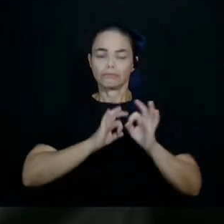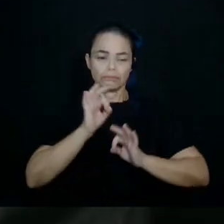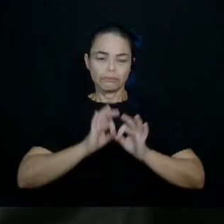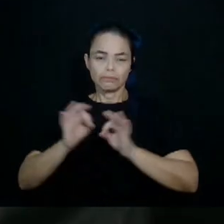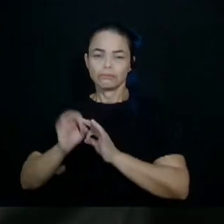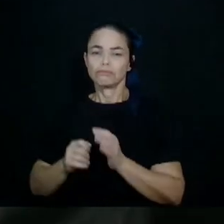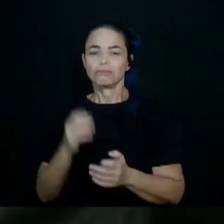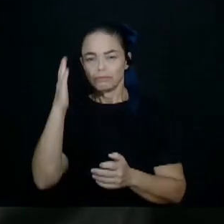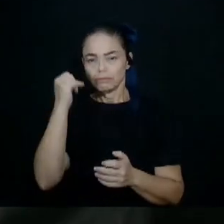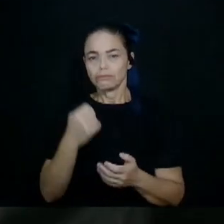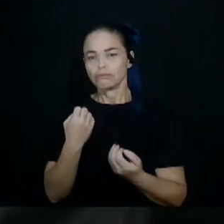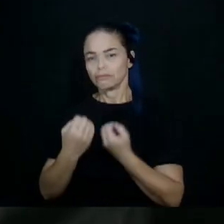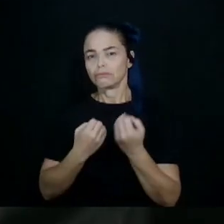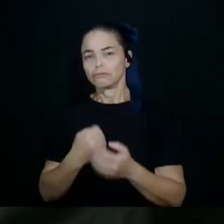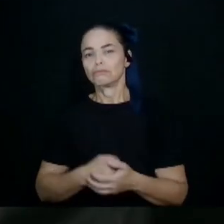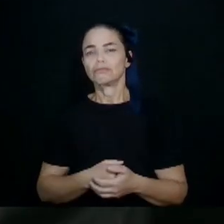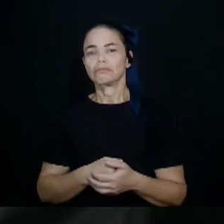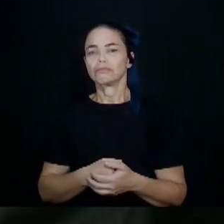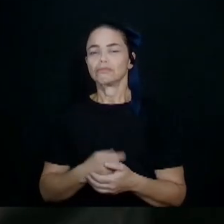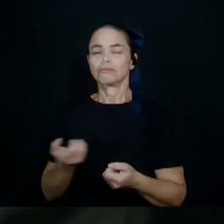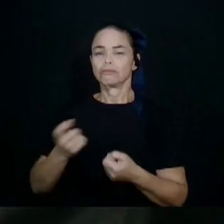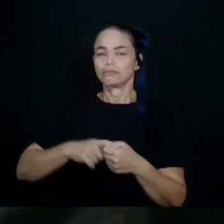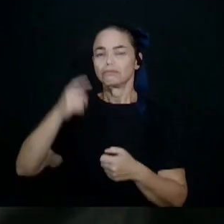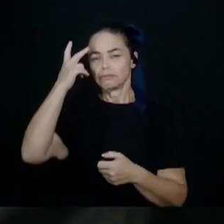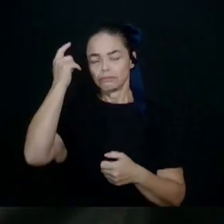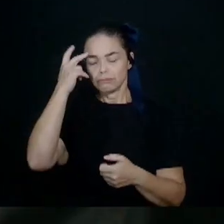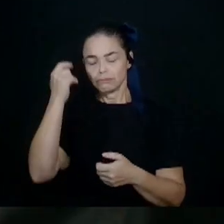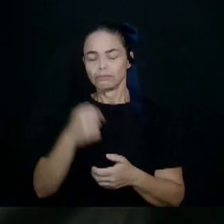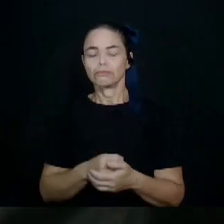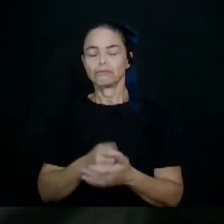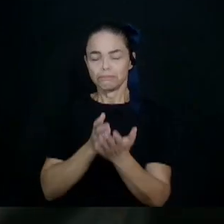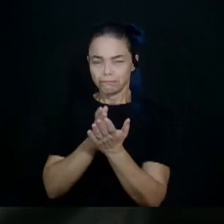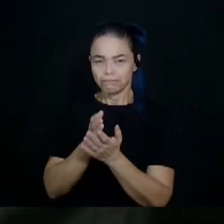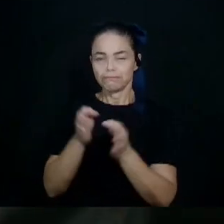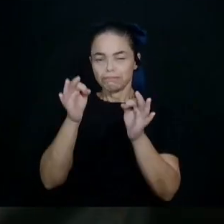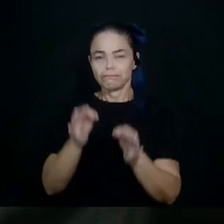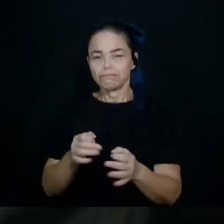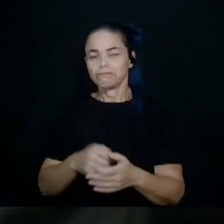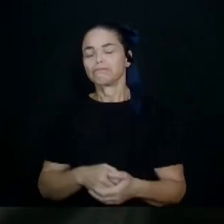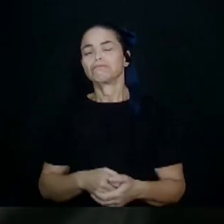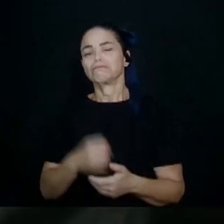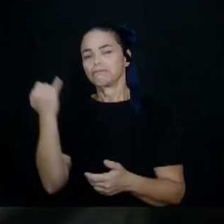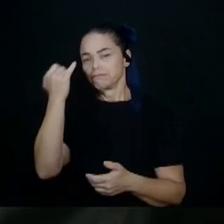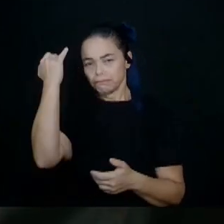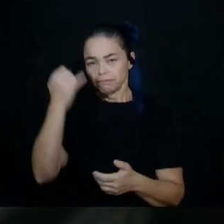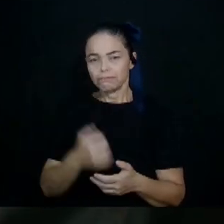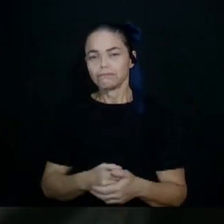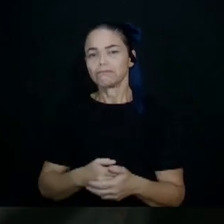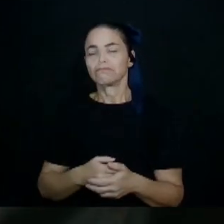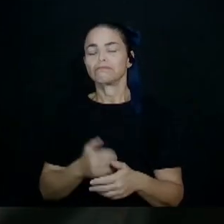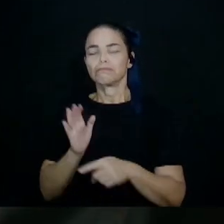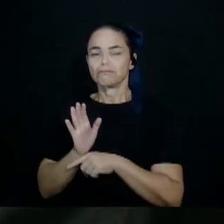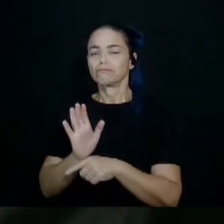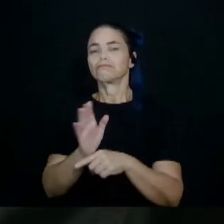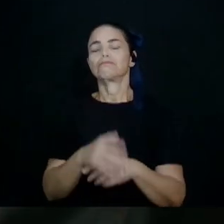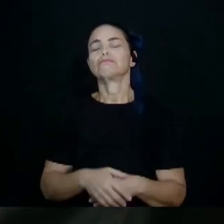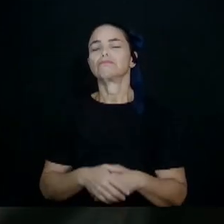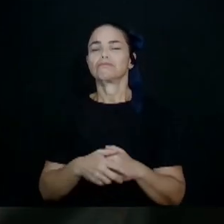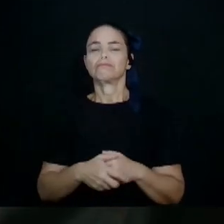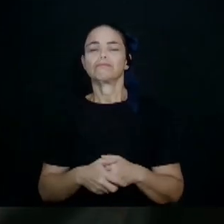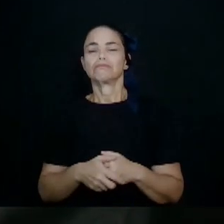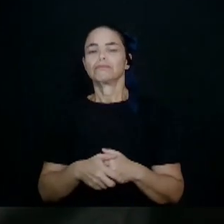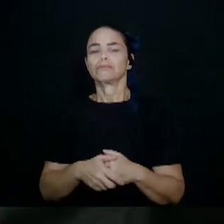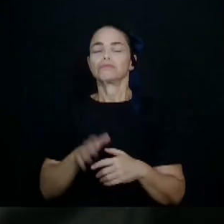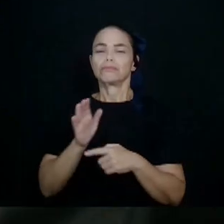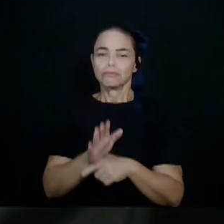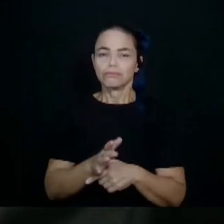como fazer as coisas voltarem aos trilhos. Importante buscar ajuda sempre. Quando a gente fala de